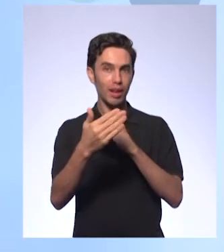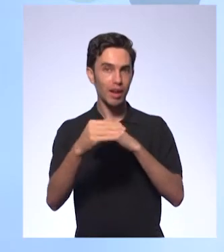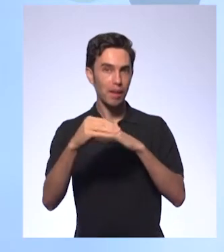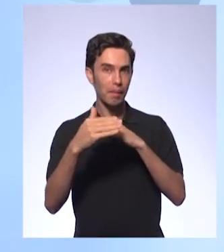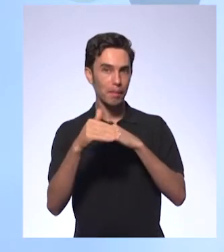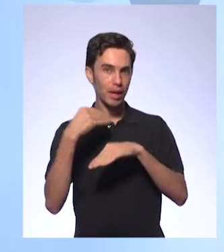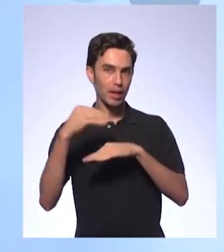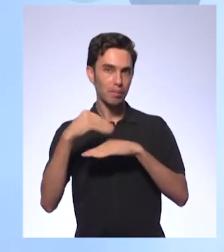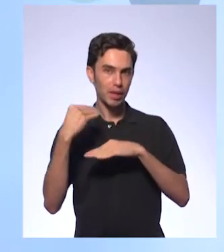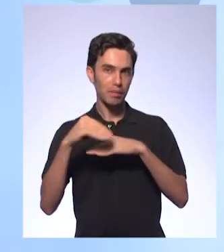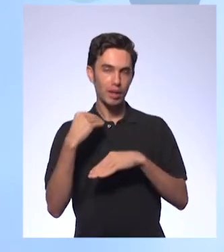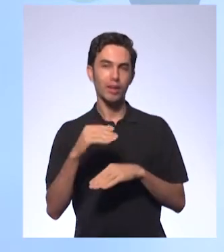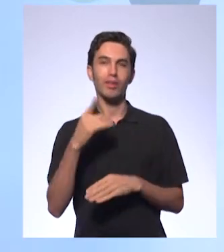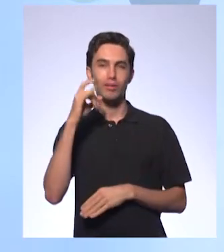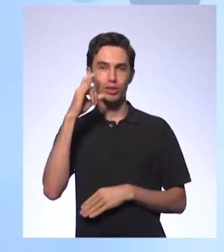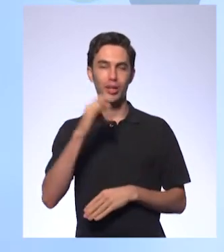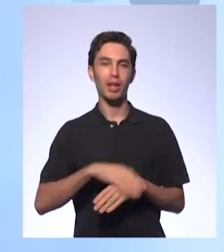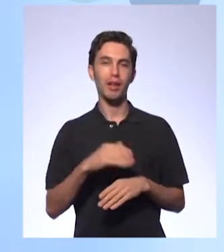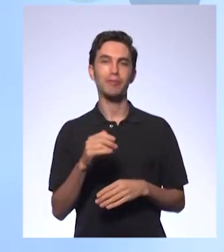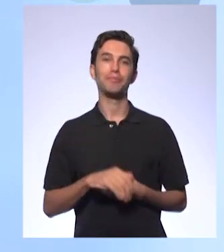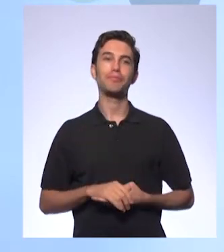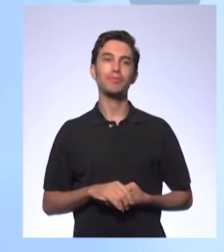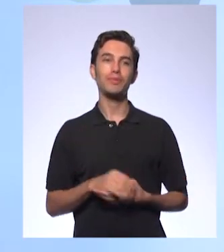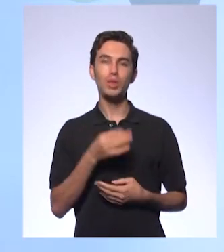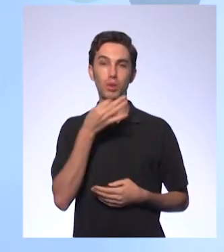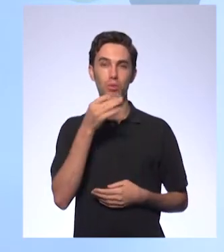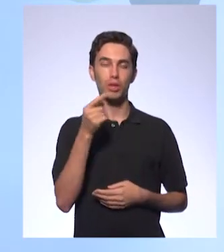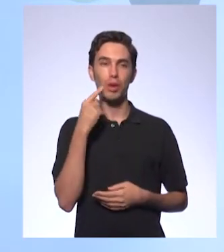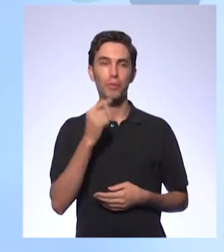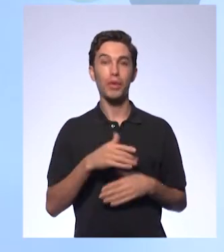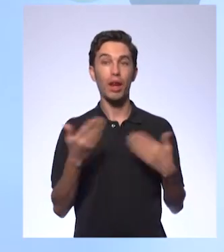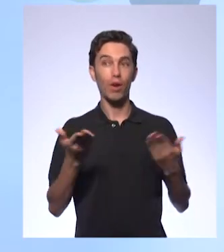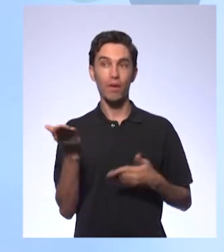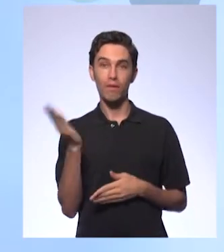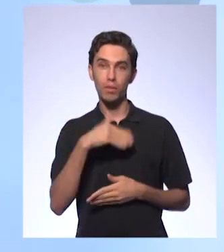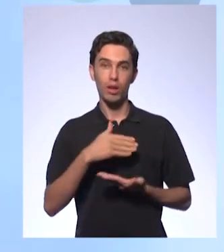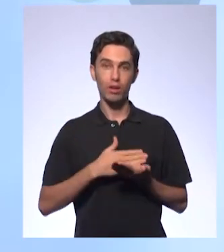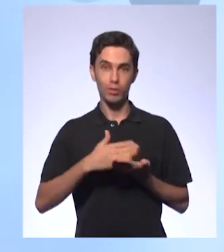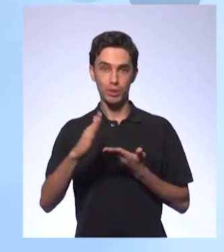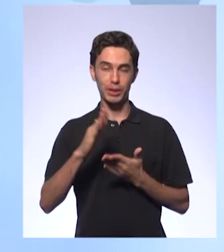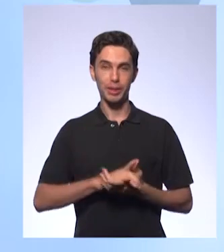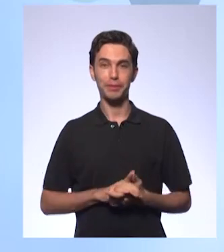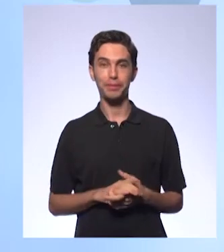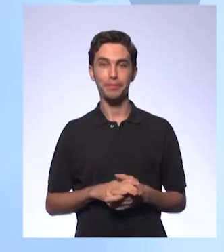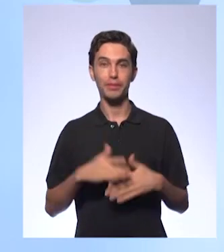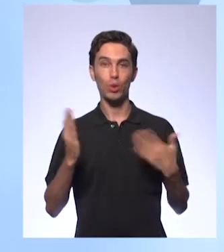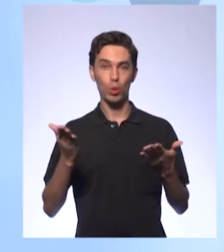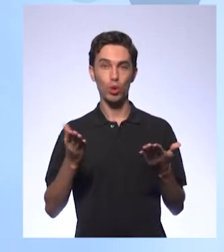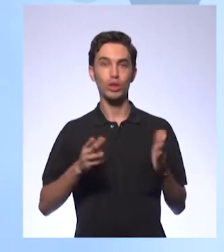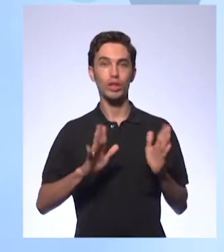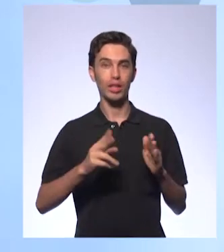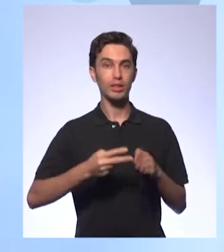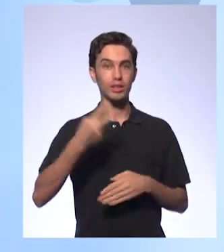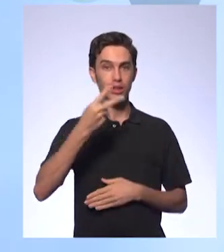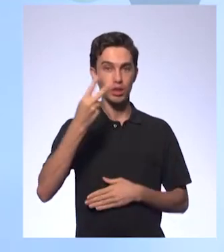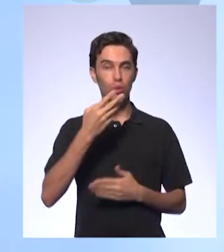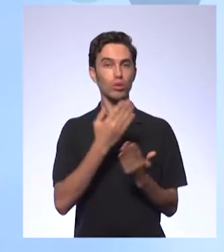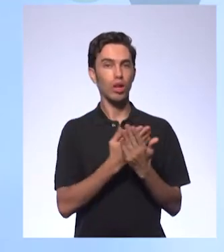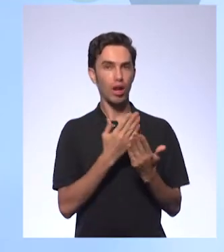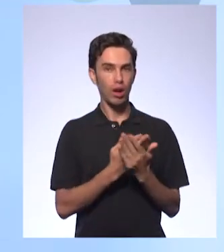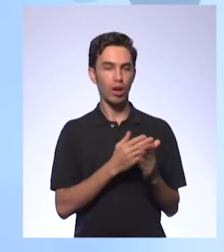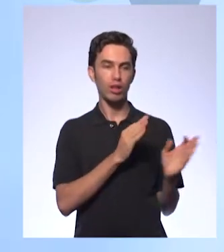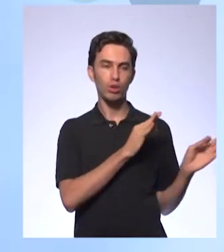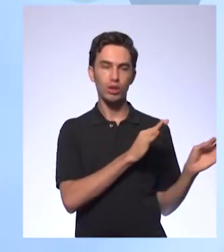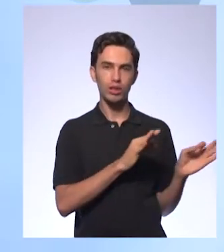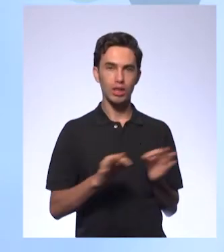bom? E vamos lá saber o que vai acontecer hoje. Nós estamos na segunda aula de uma sequência